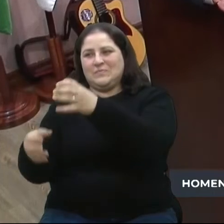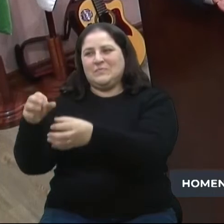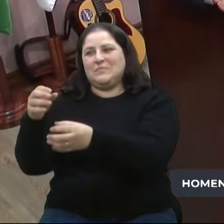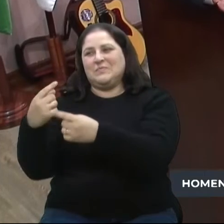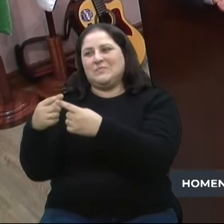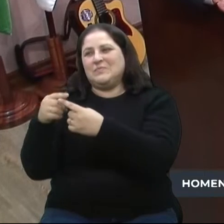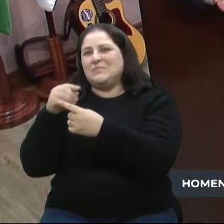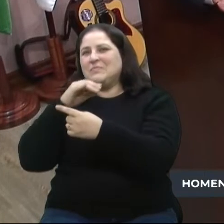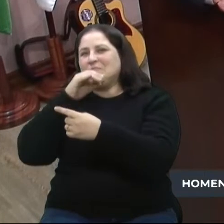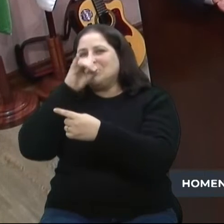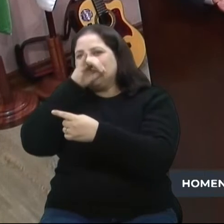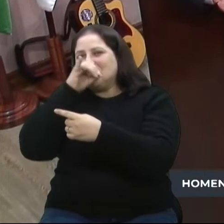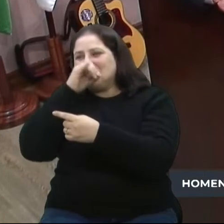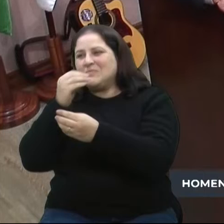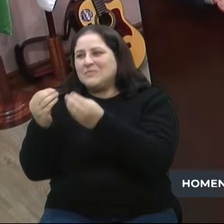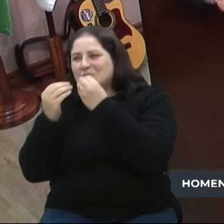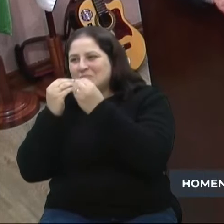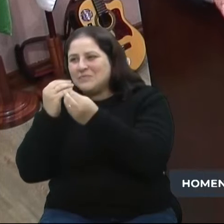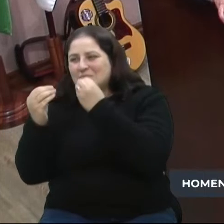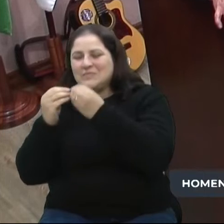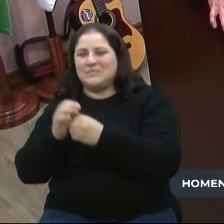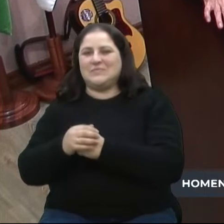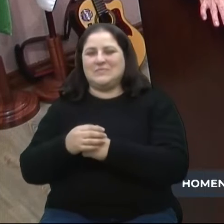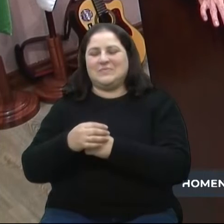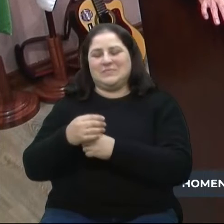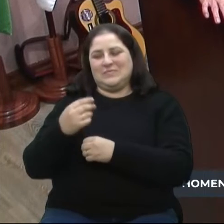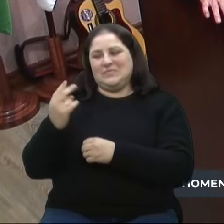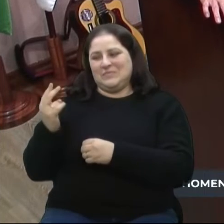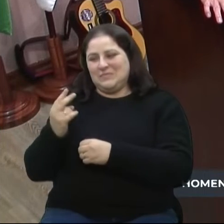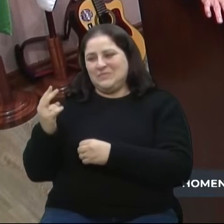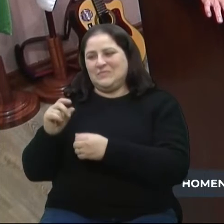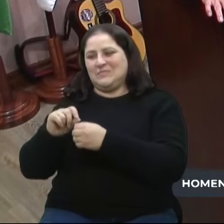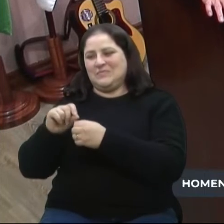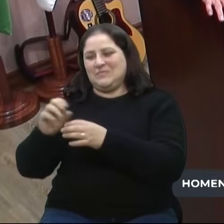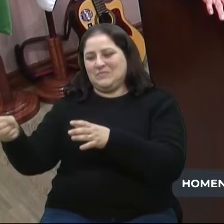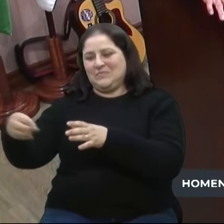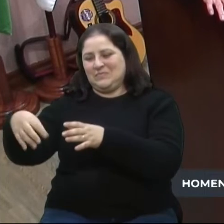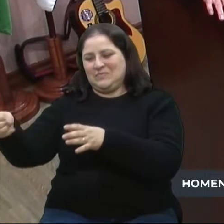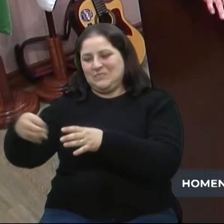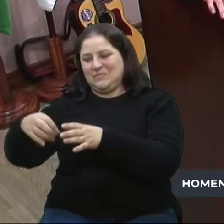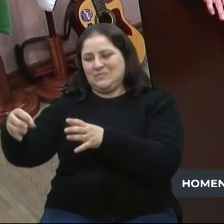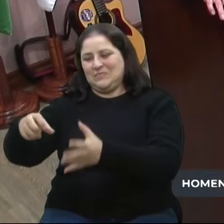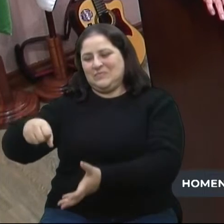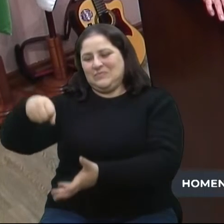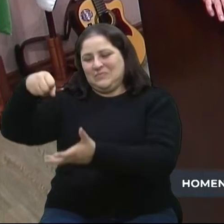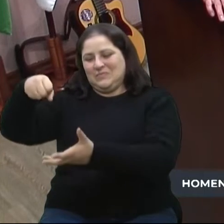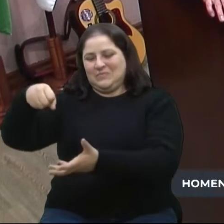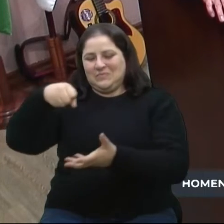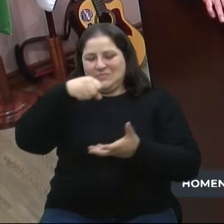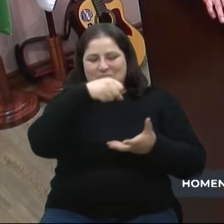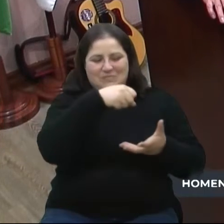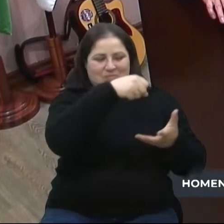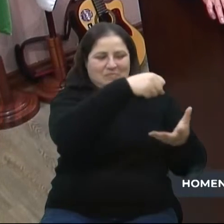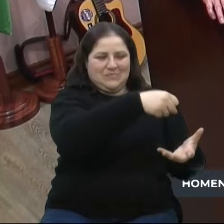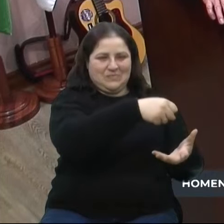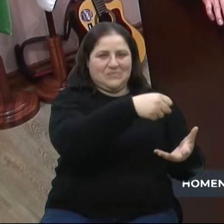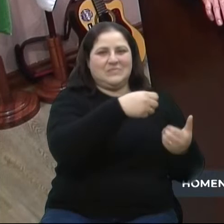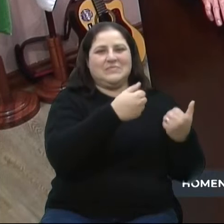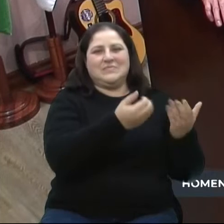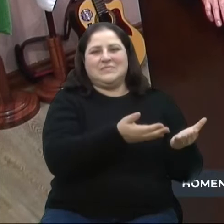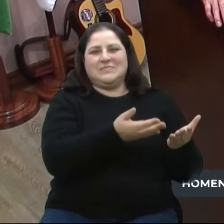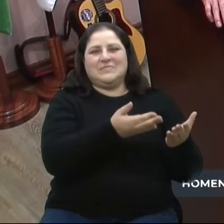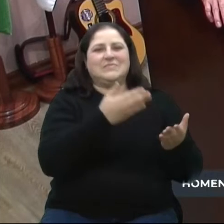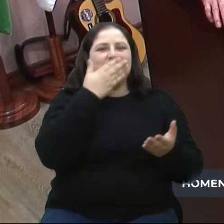de codogni, voltamos lá, e aí saiu a tal da marmelada, que era o hábito da minha mãe. Nós morávamos no